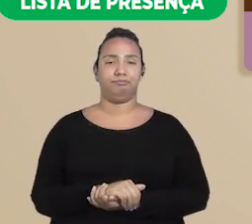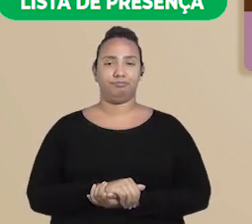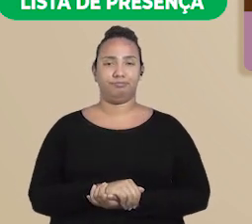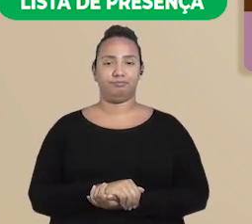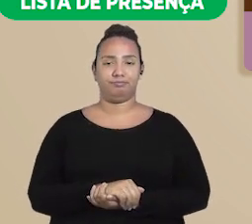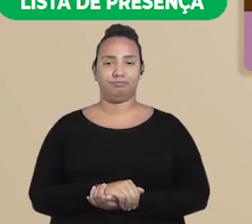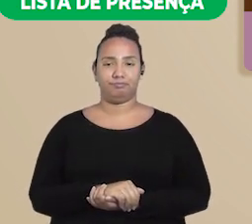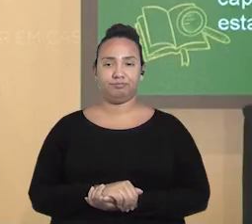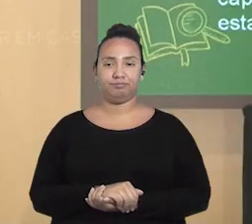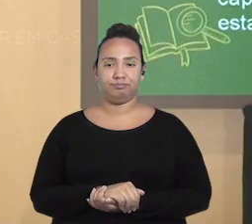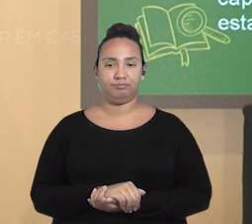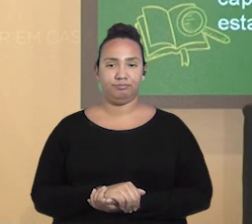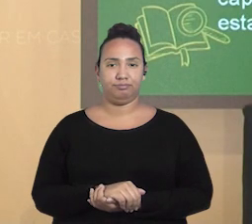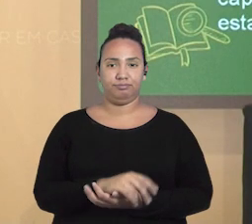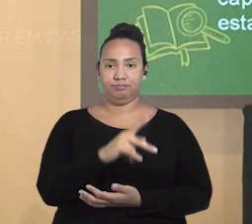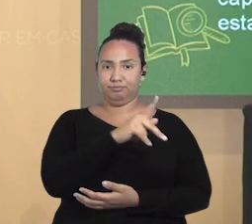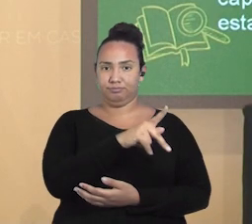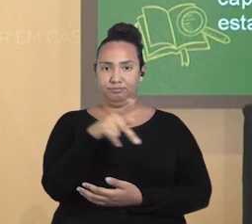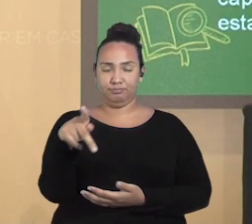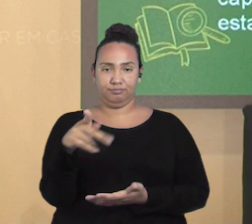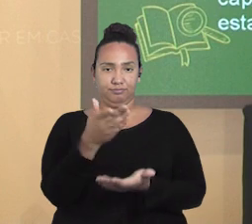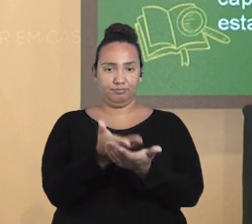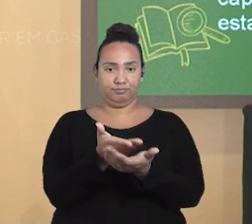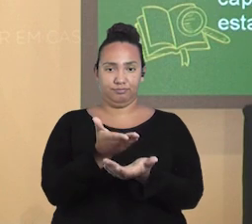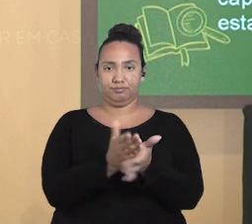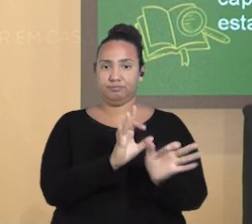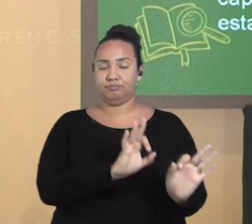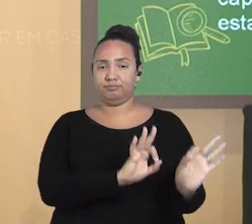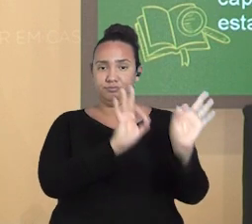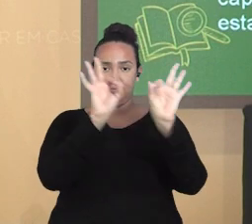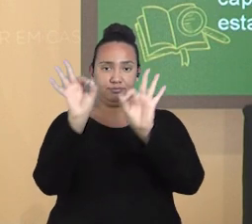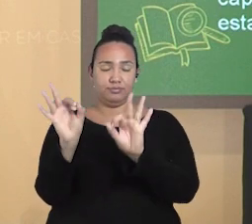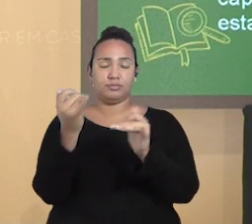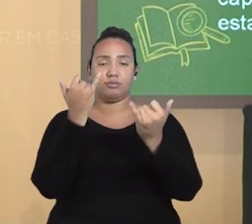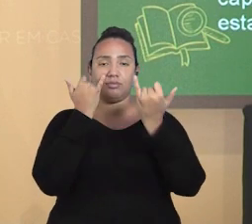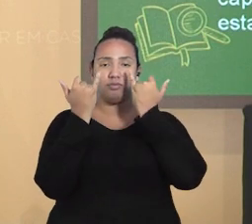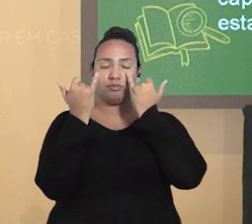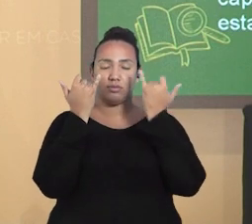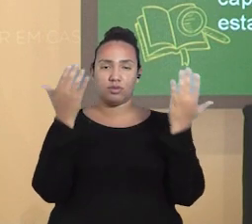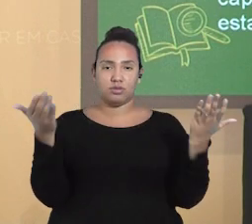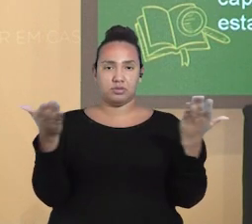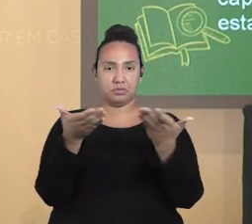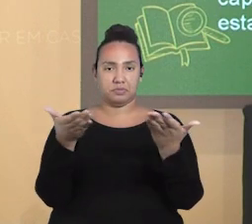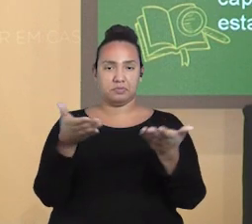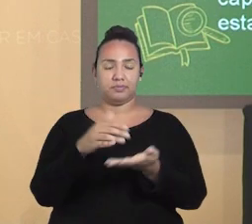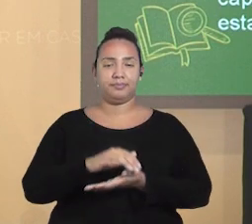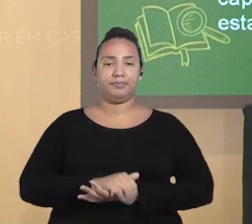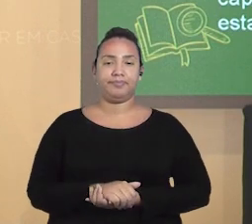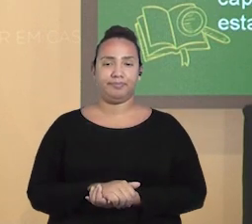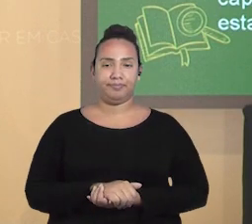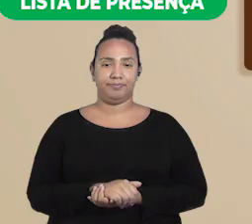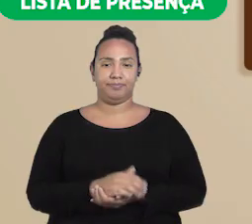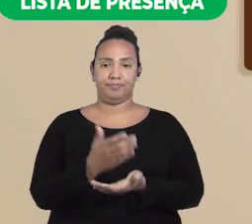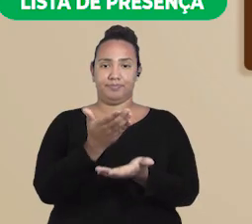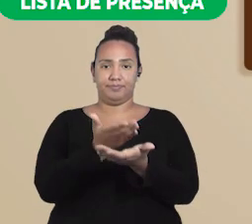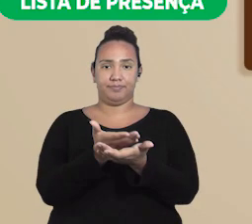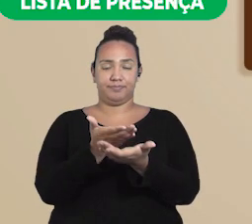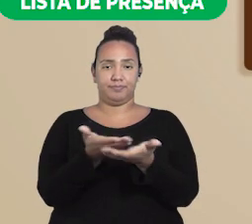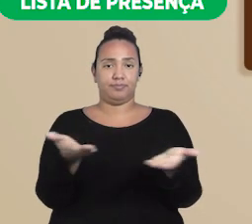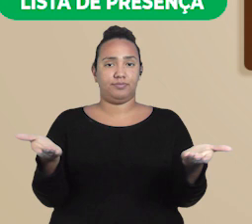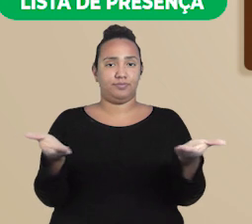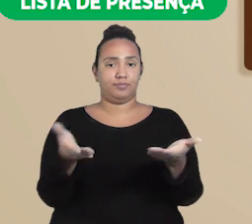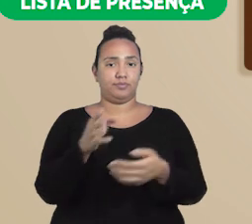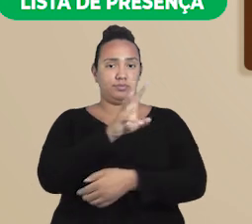e assistir à aula. Para os professores e professoras que nos assistem, algumas informações antes de começar.